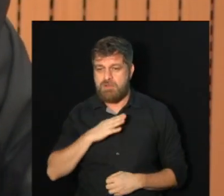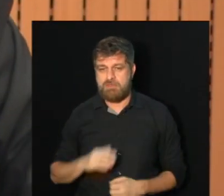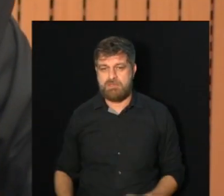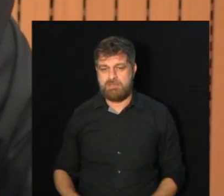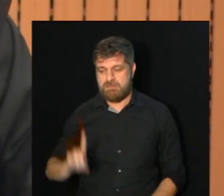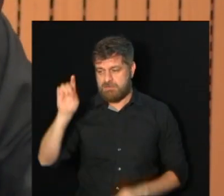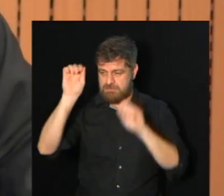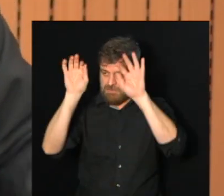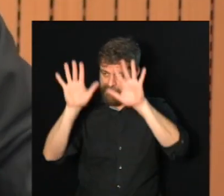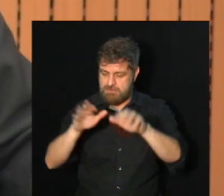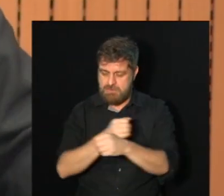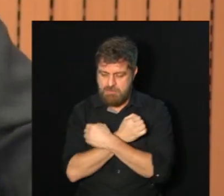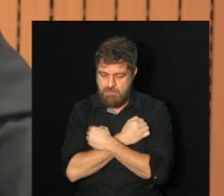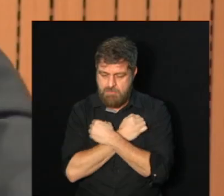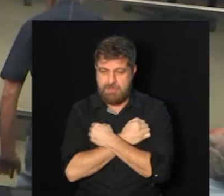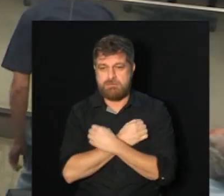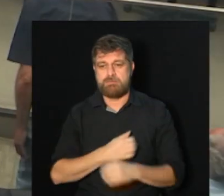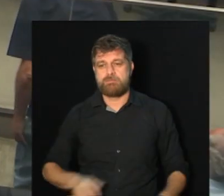com Deus. Um abraço.